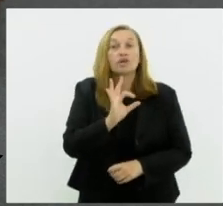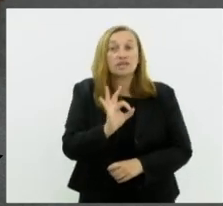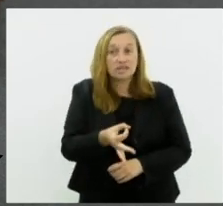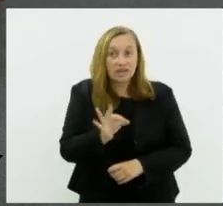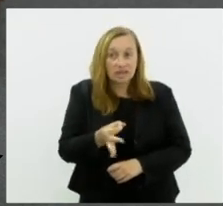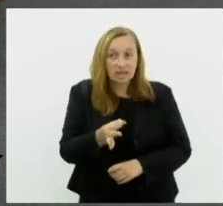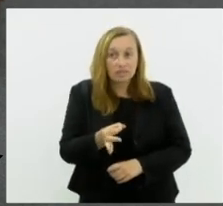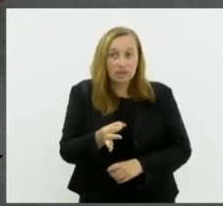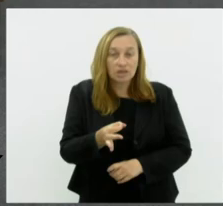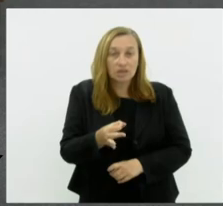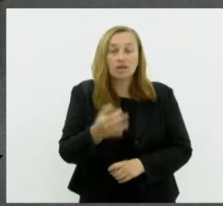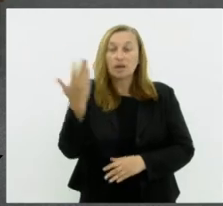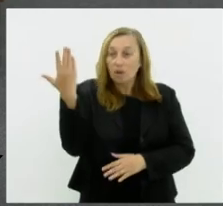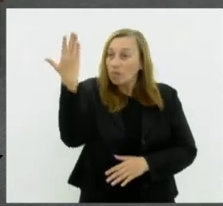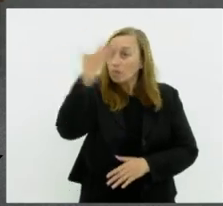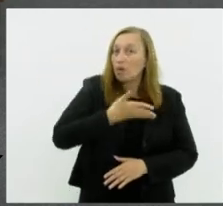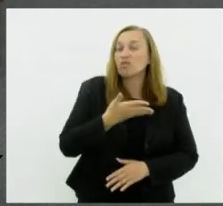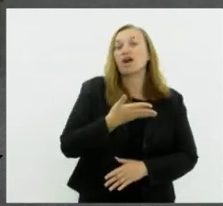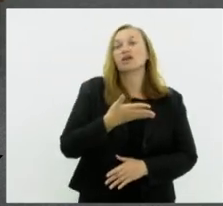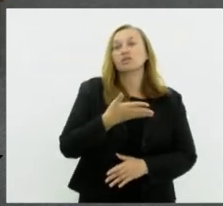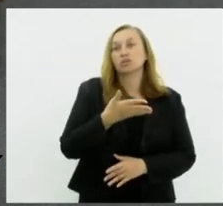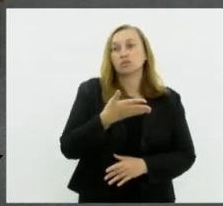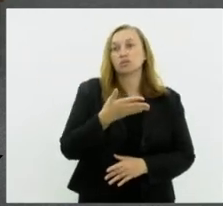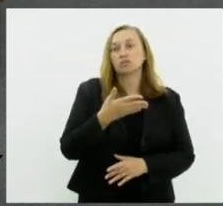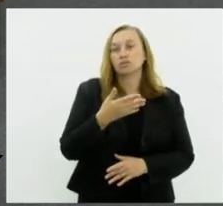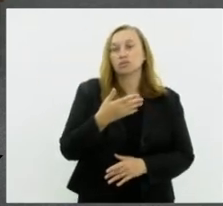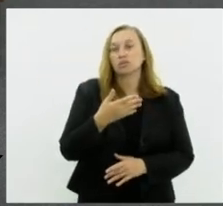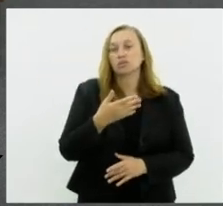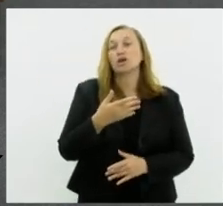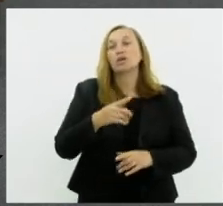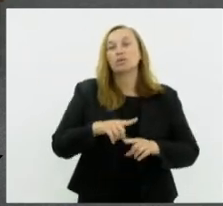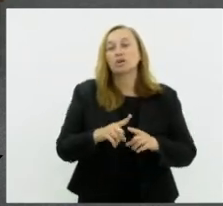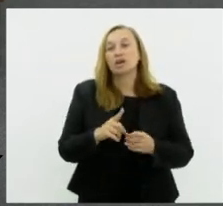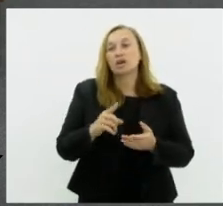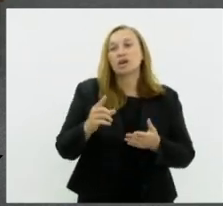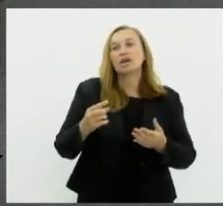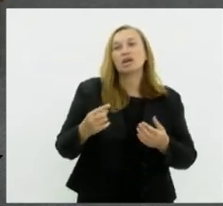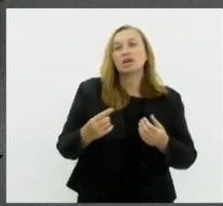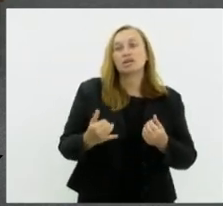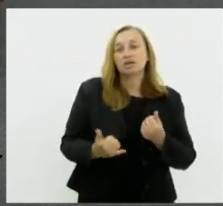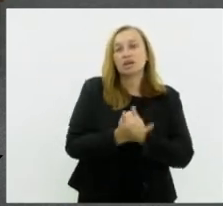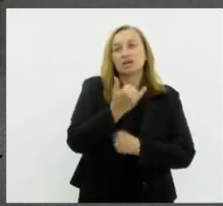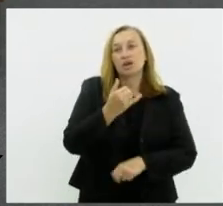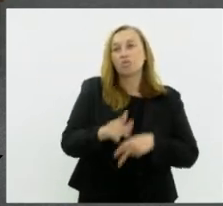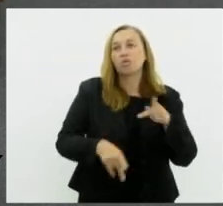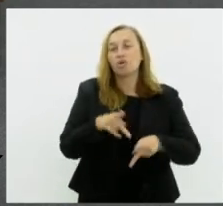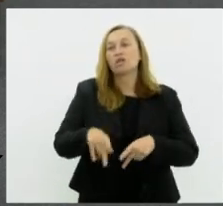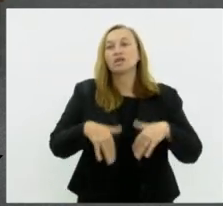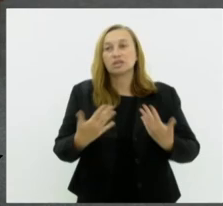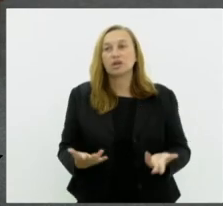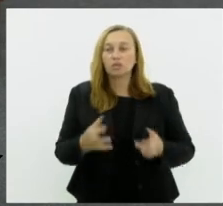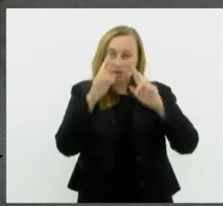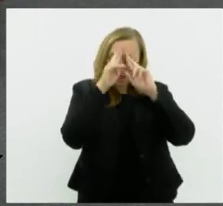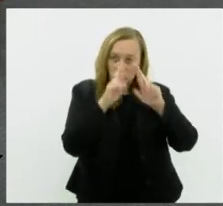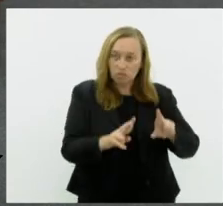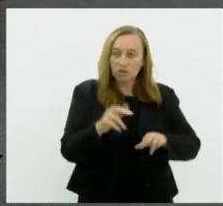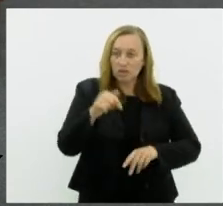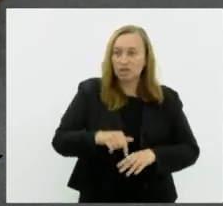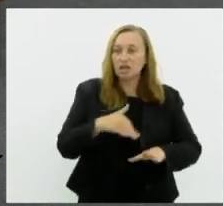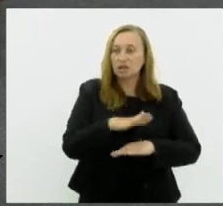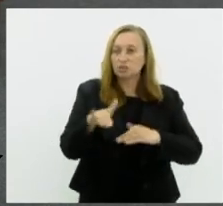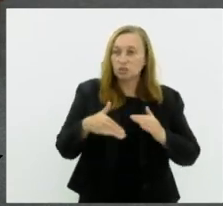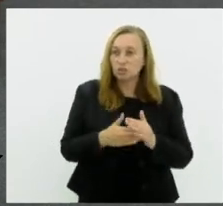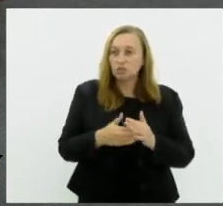sua especialização comprovada. Senão, é mais uma vez uma tentativa de enganar a população. Então, em respeito aqui a todos